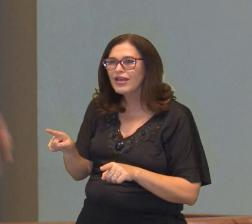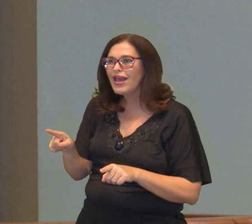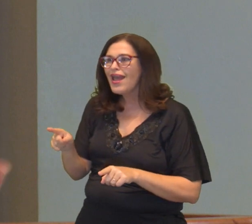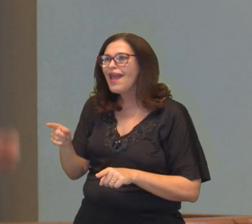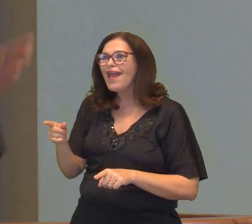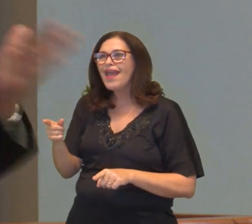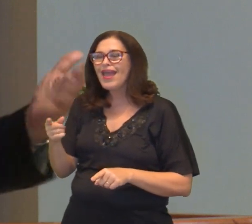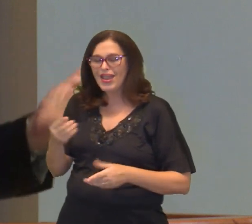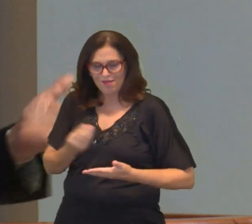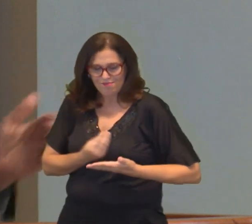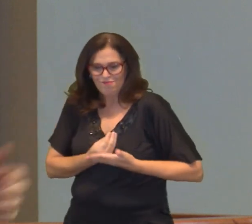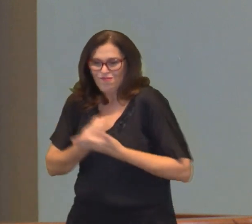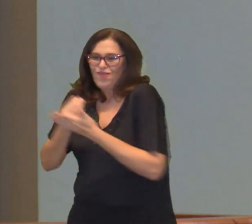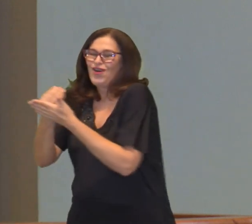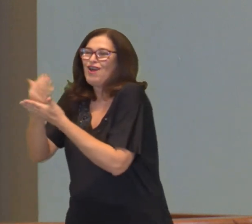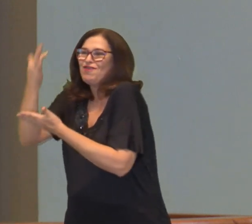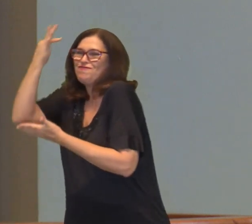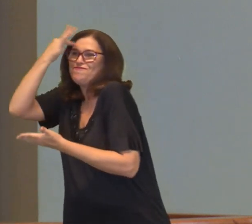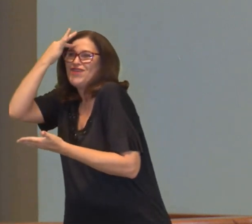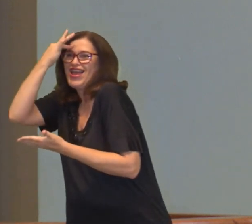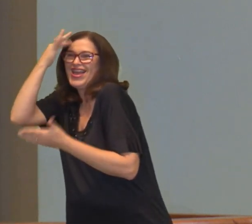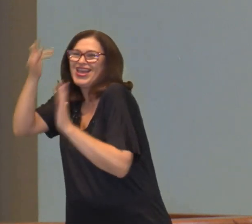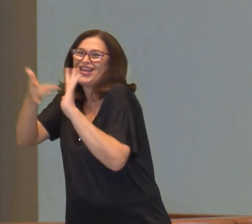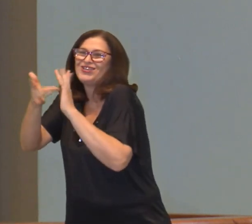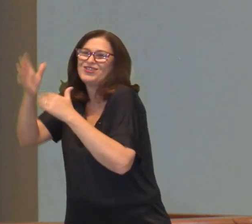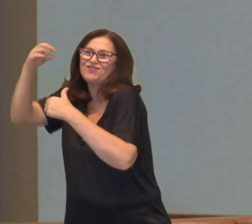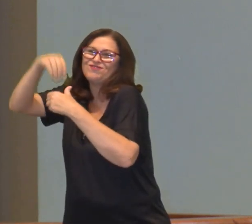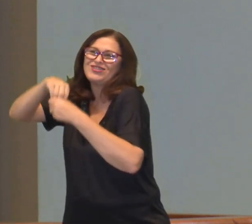colocava a sua fé completamente em Jesus.